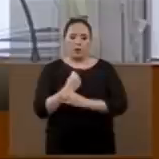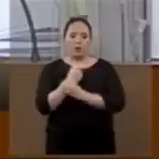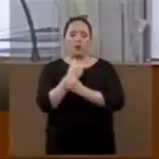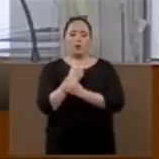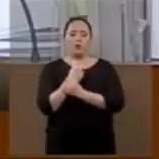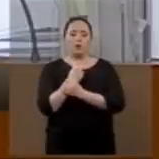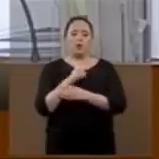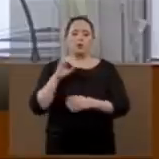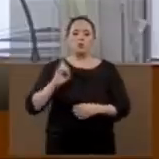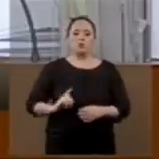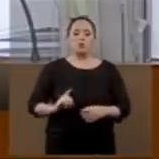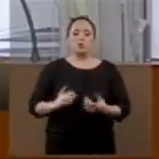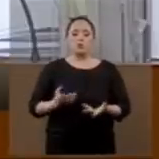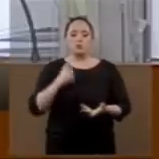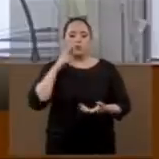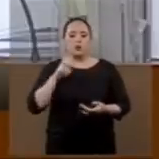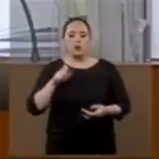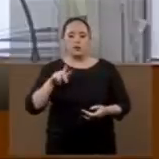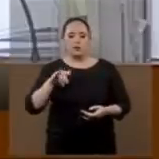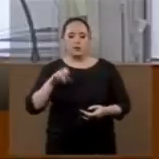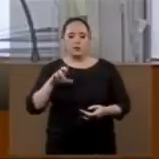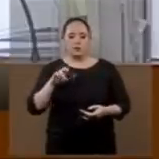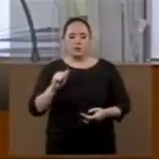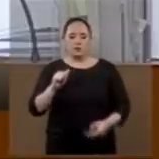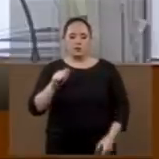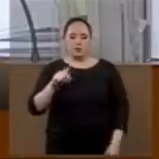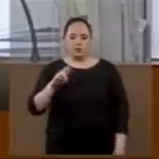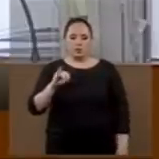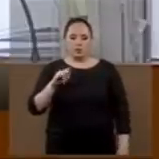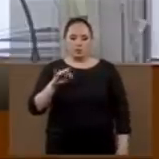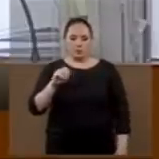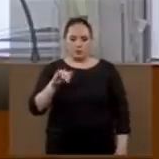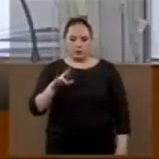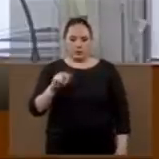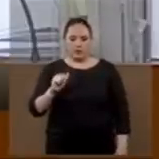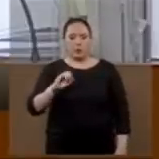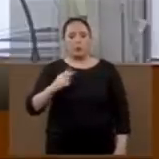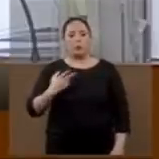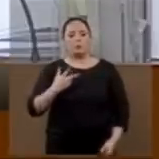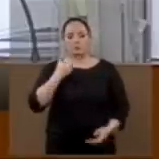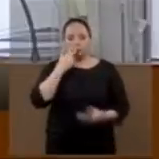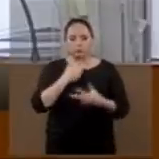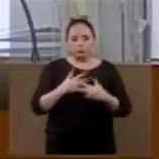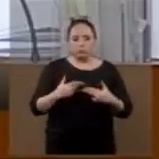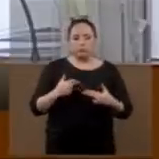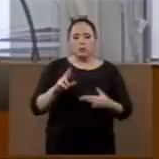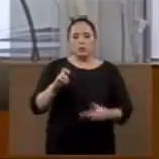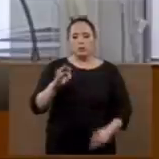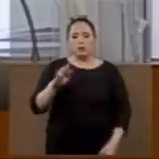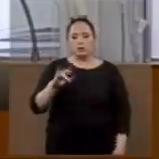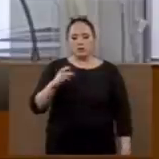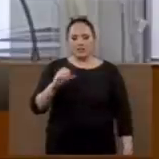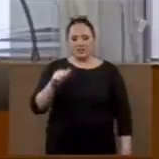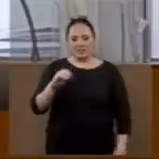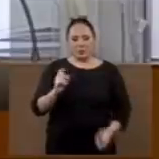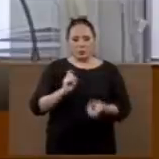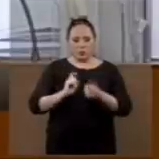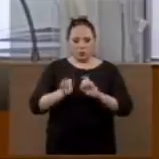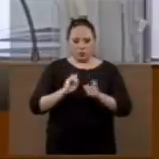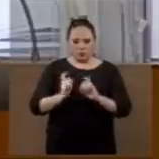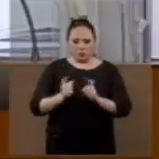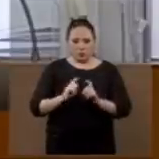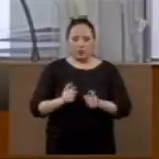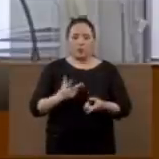contra a exigência tributária que repute indevida ou a aplicação de restrição administrativa que põe em risco o livre exercício de sua